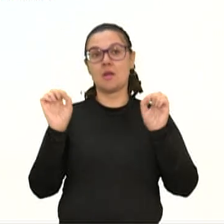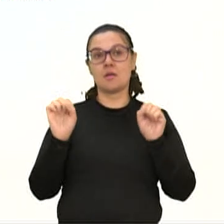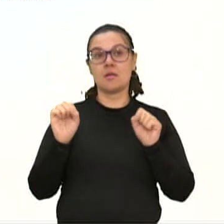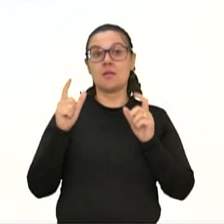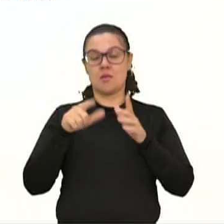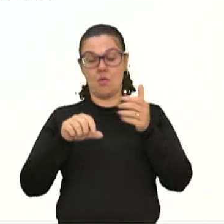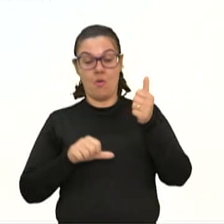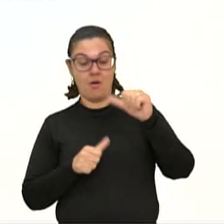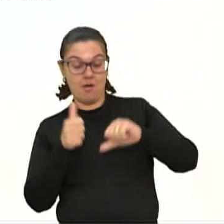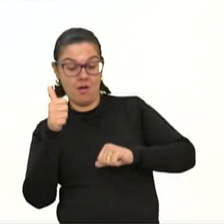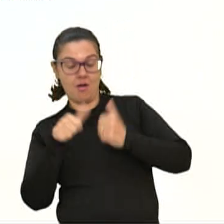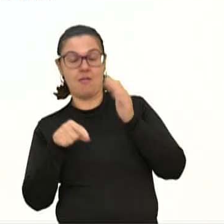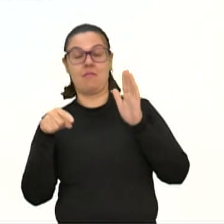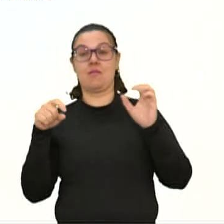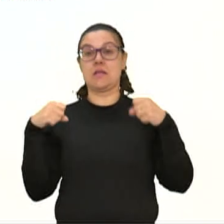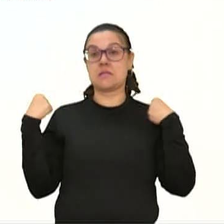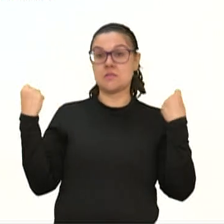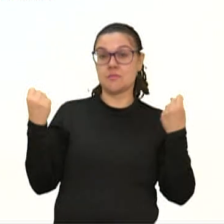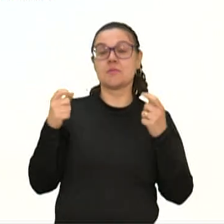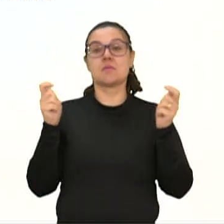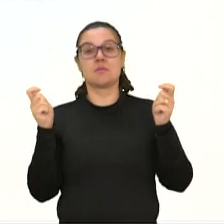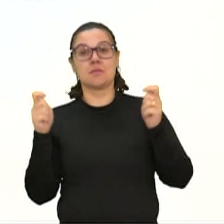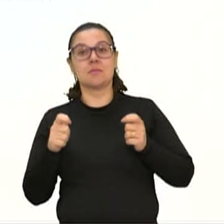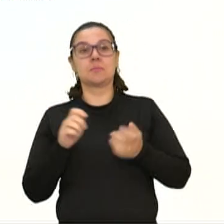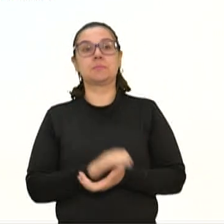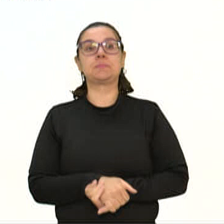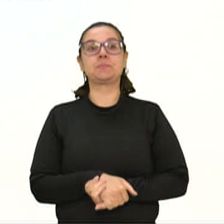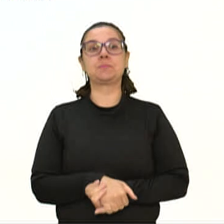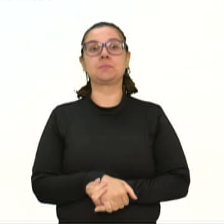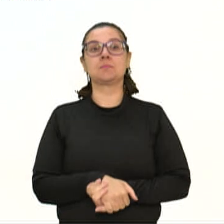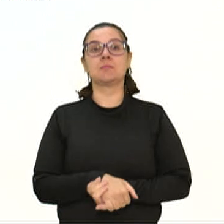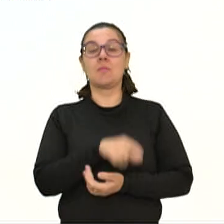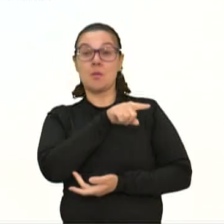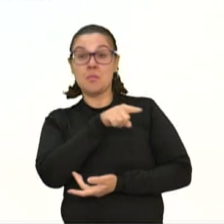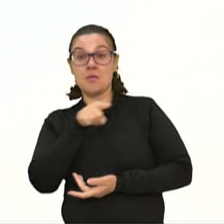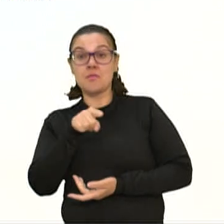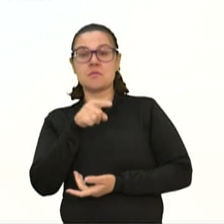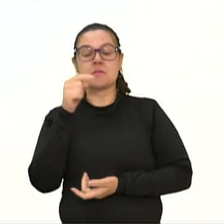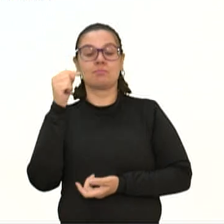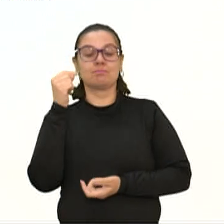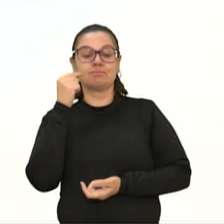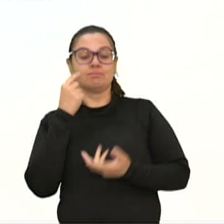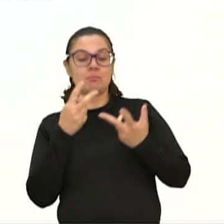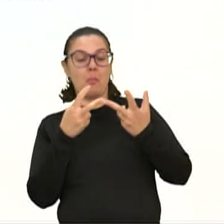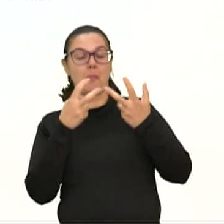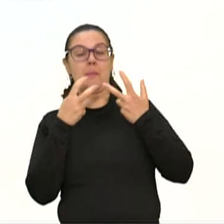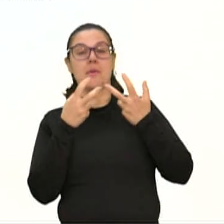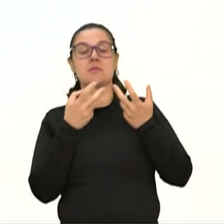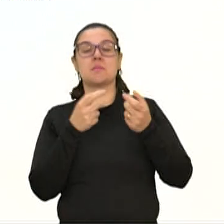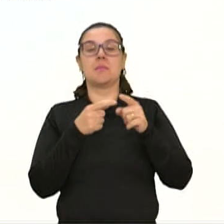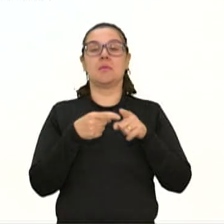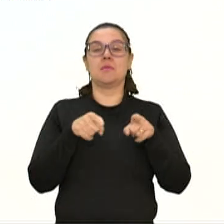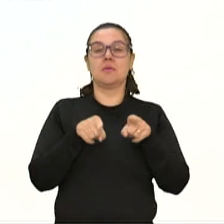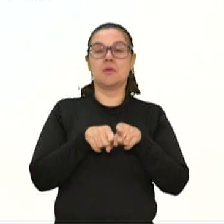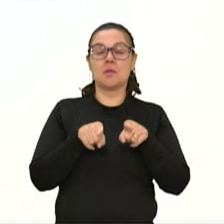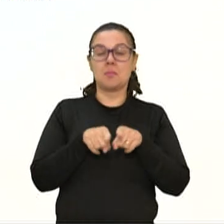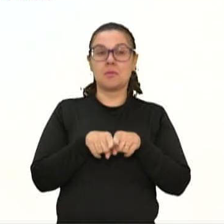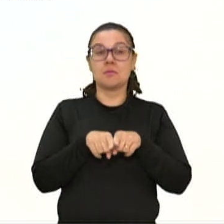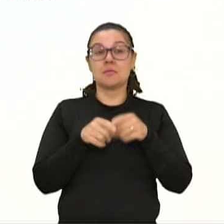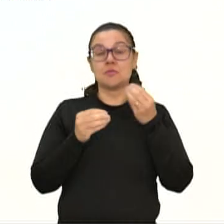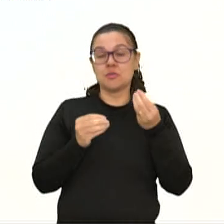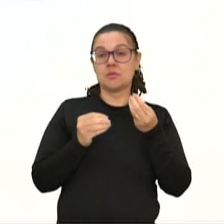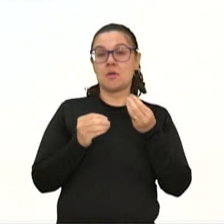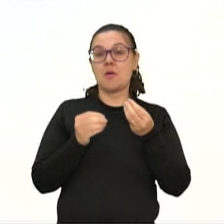A avaliação física, ela serve para você mensurar e na